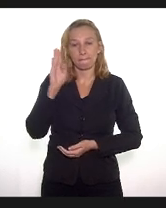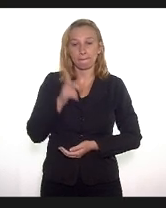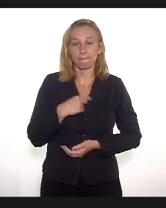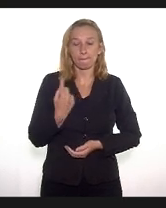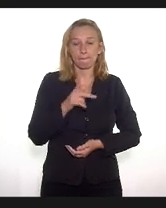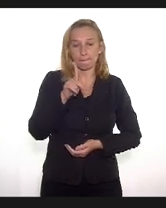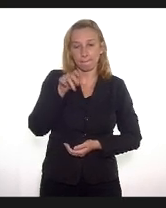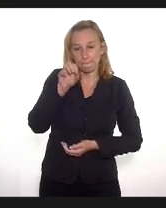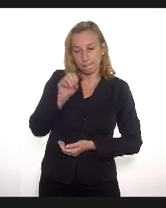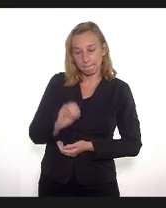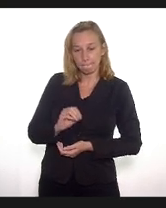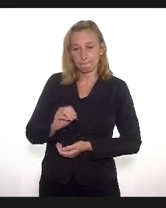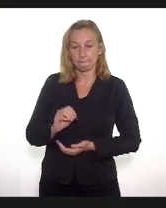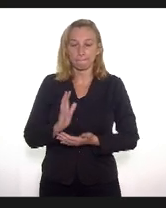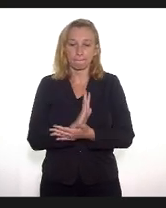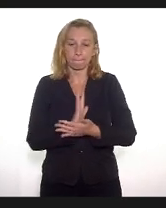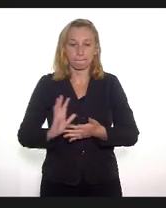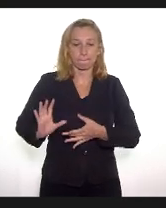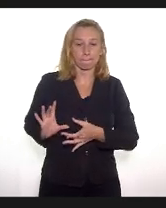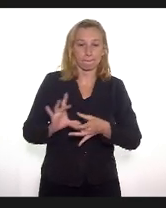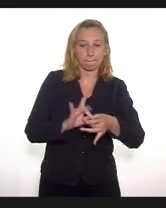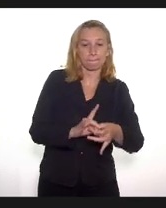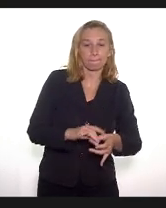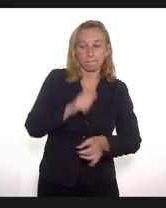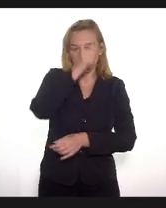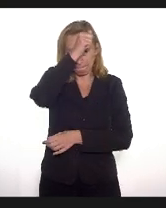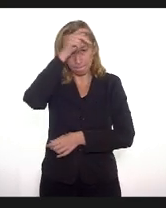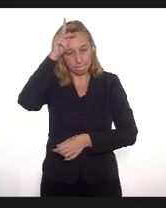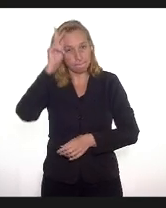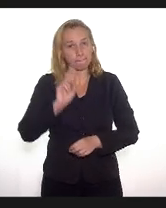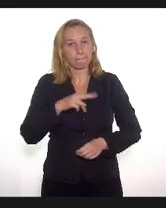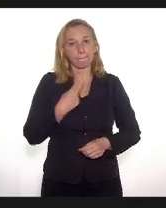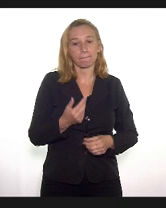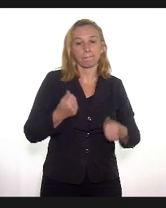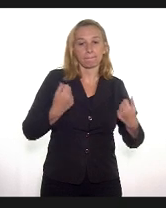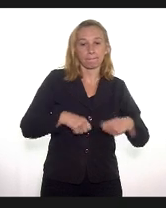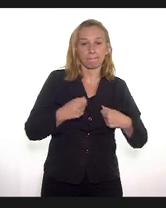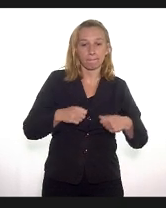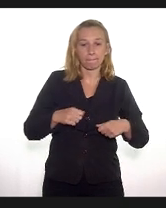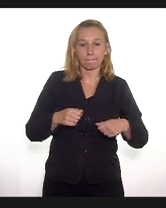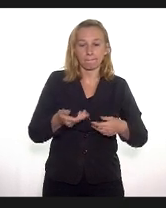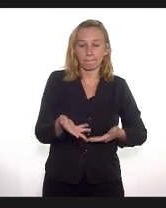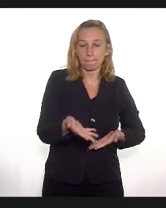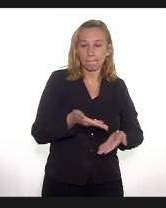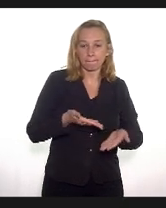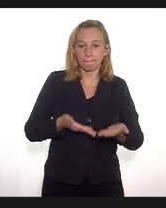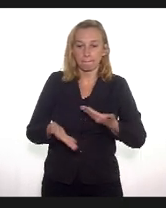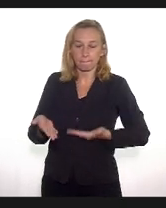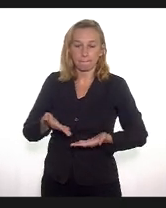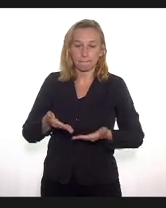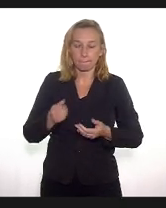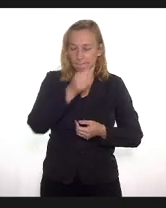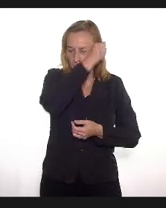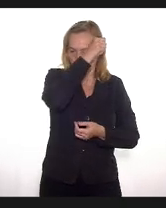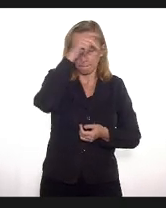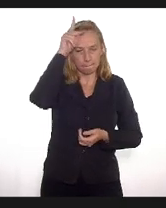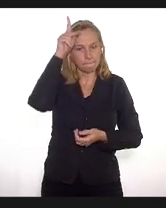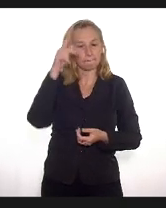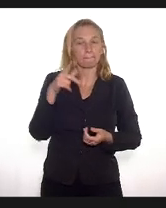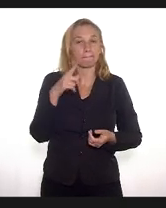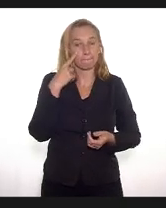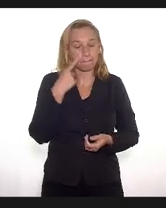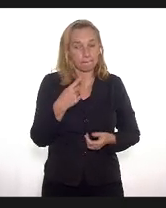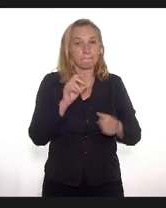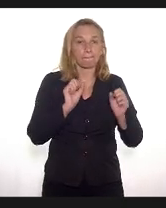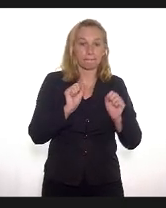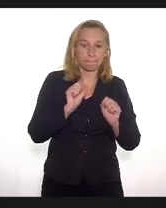polos, muitos deles parcerias com as prefeituras, né? Então a gente precisa estar estreitando esse relacionamento aí com os prefeitos para também ver o que,